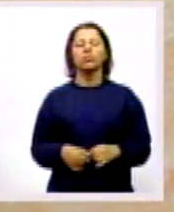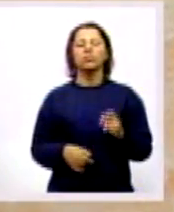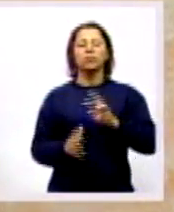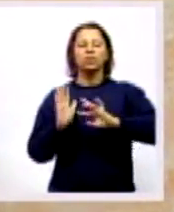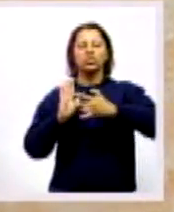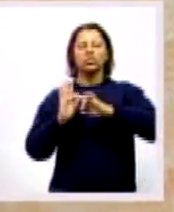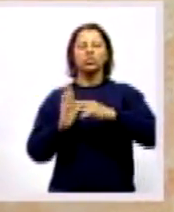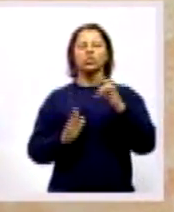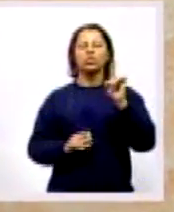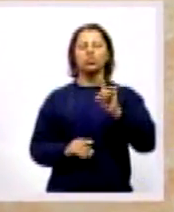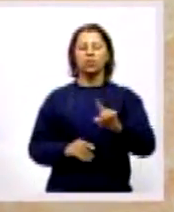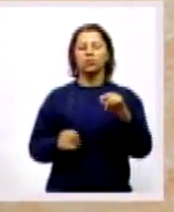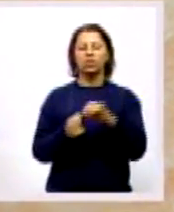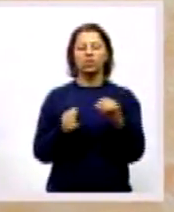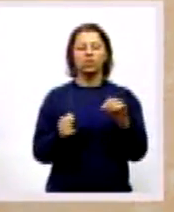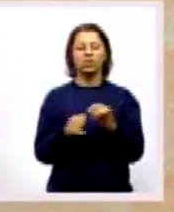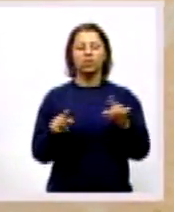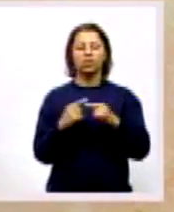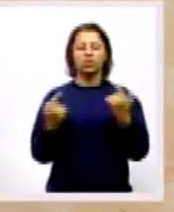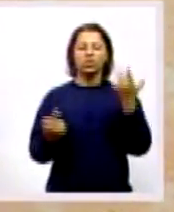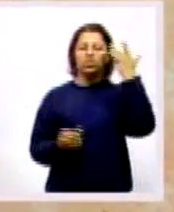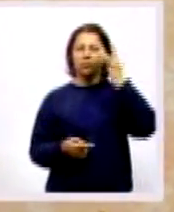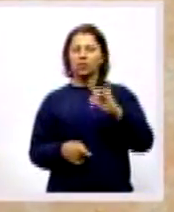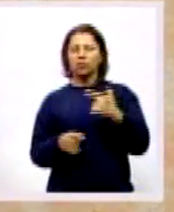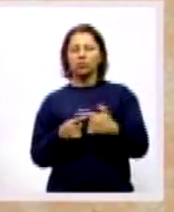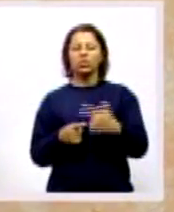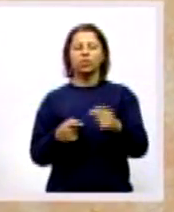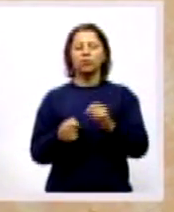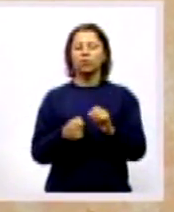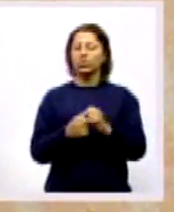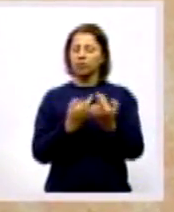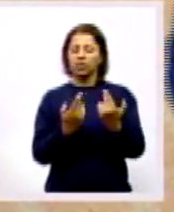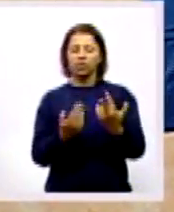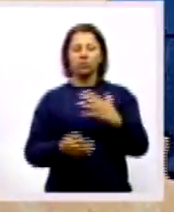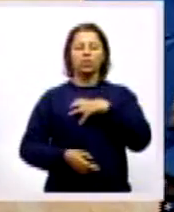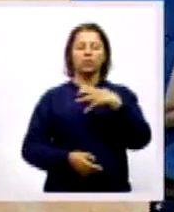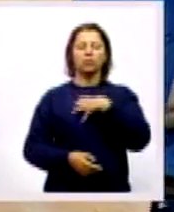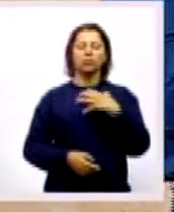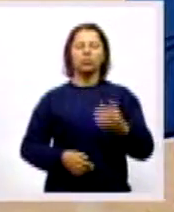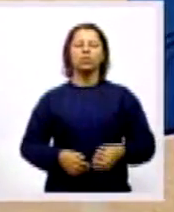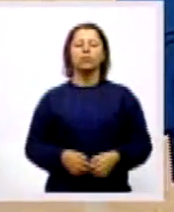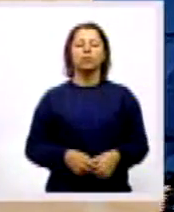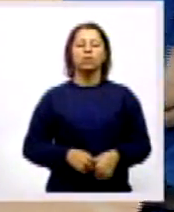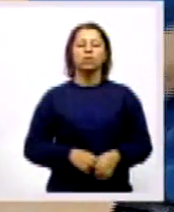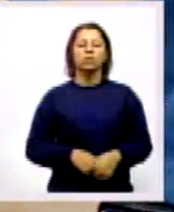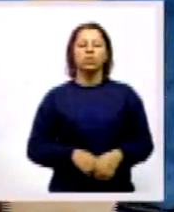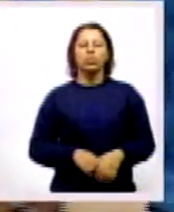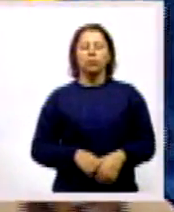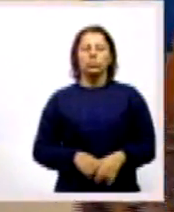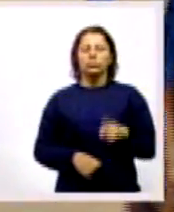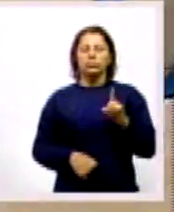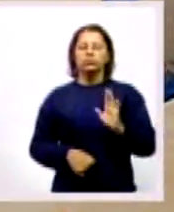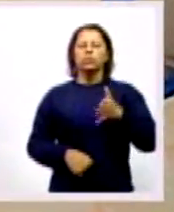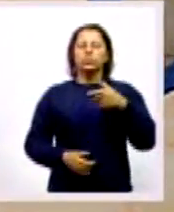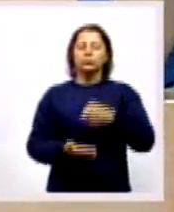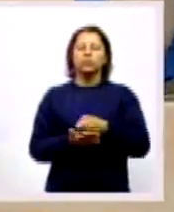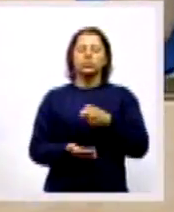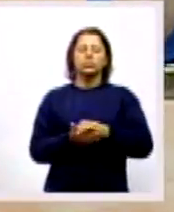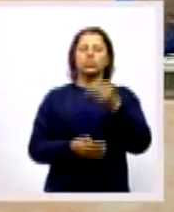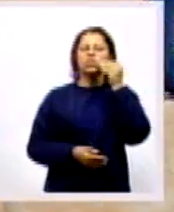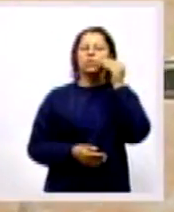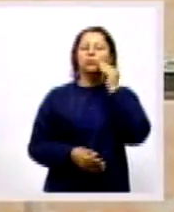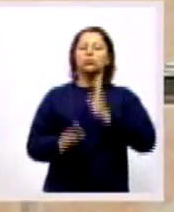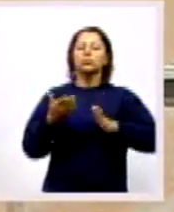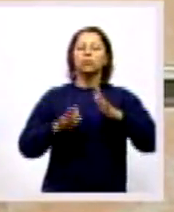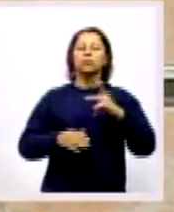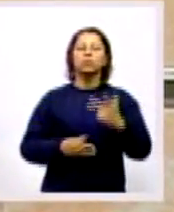significa, você age, mas não sabe por que está agindo daquele jeito. E você já deve ter experimentado isso